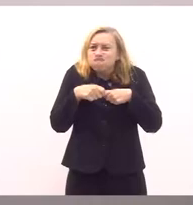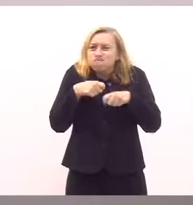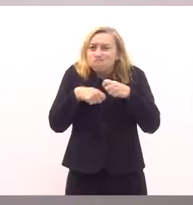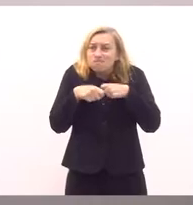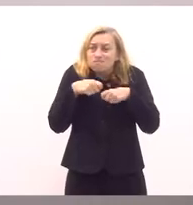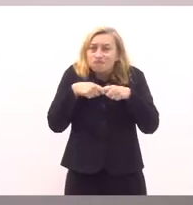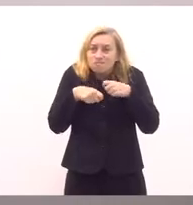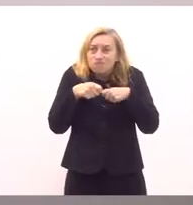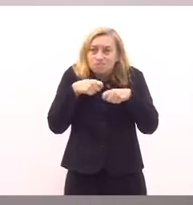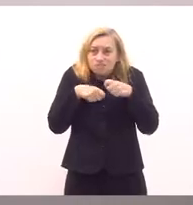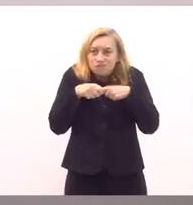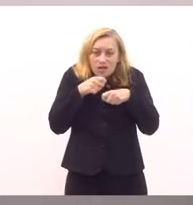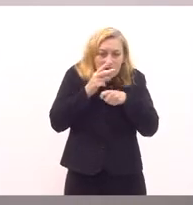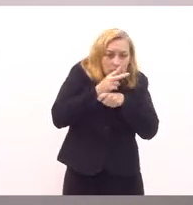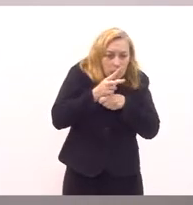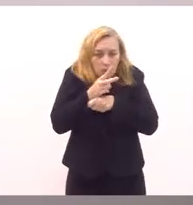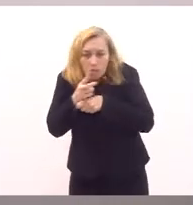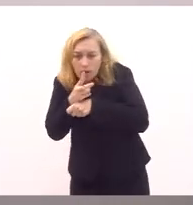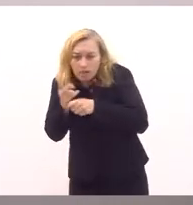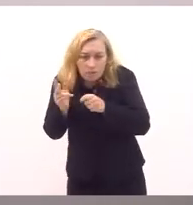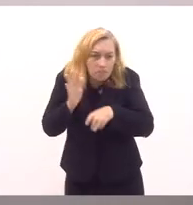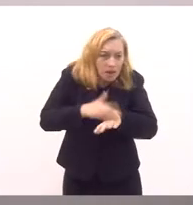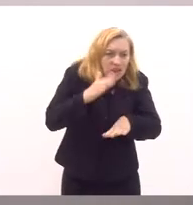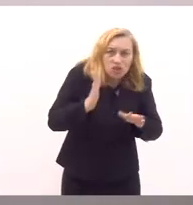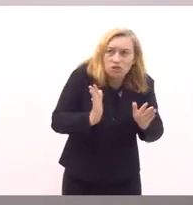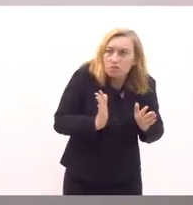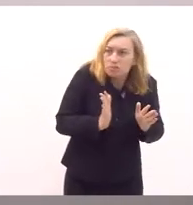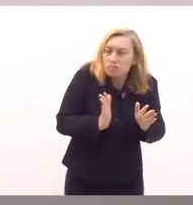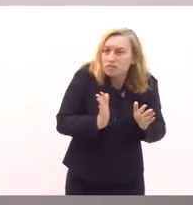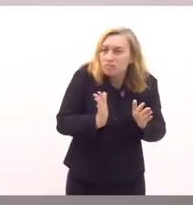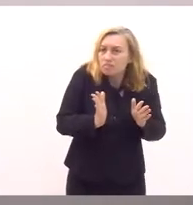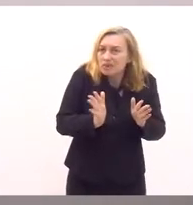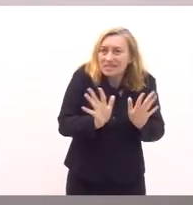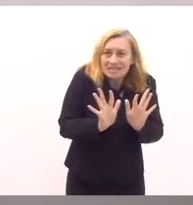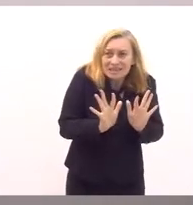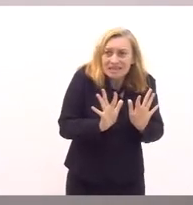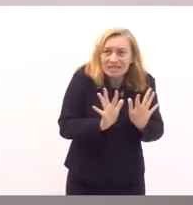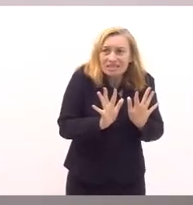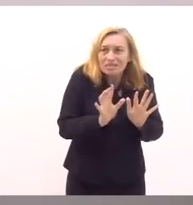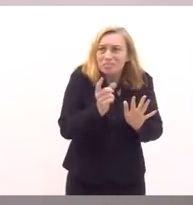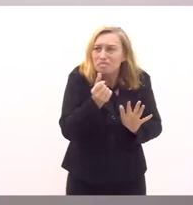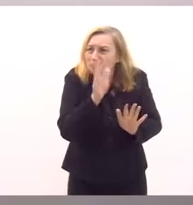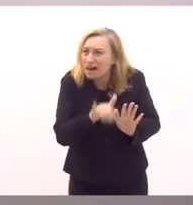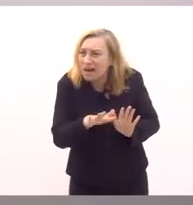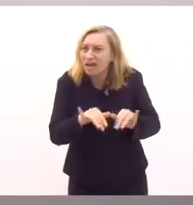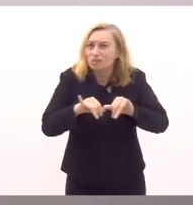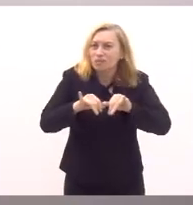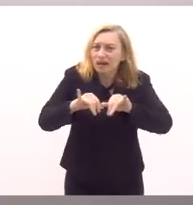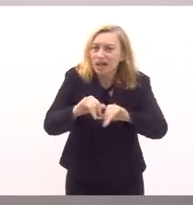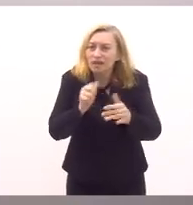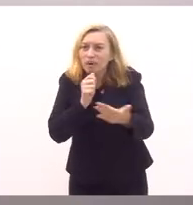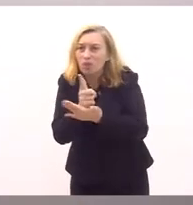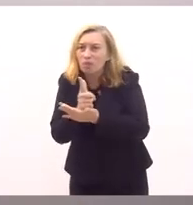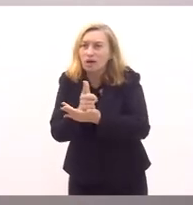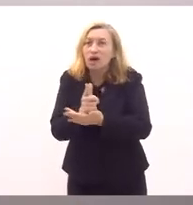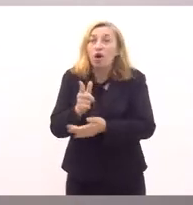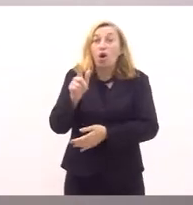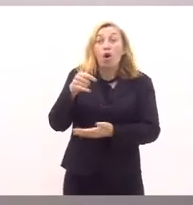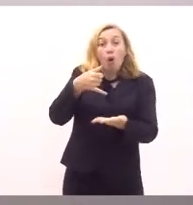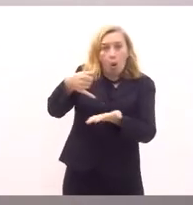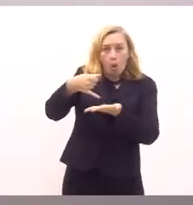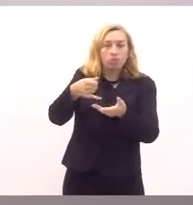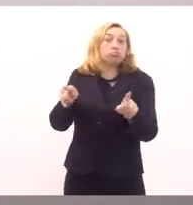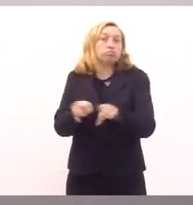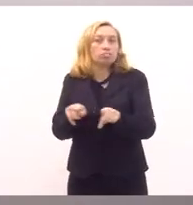Você vai procura os mercados mais populares. Então, sem contar no óleo,